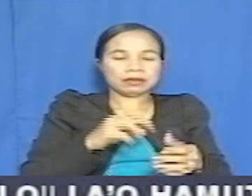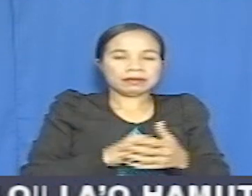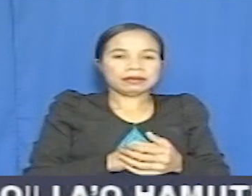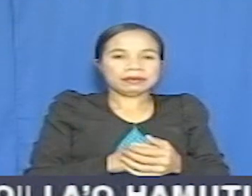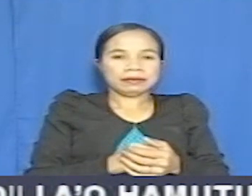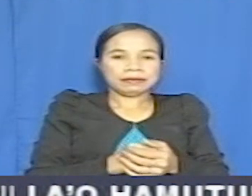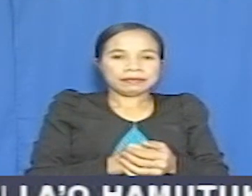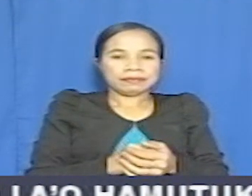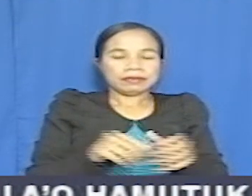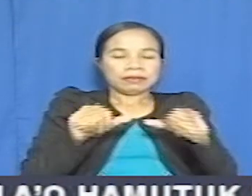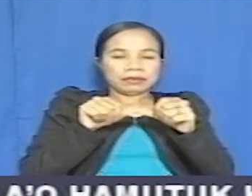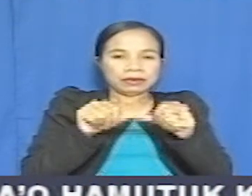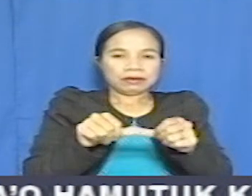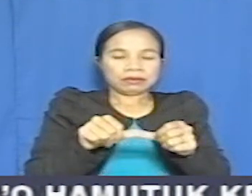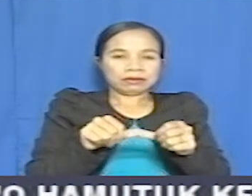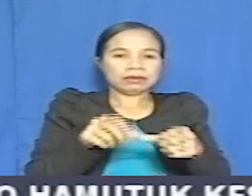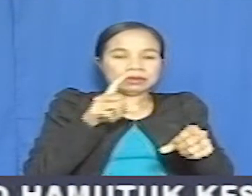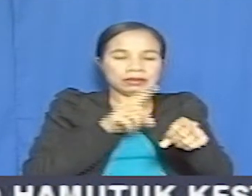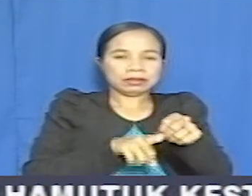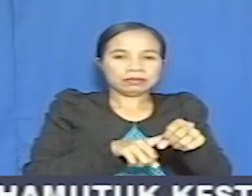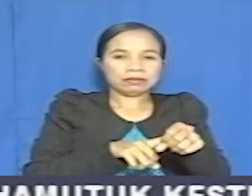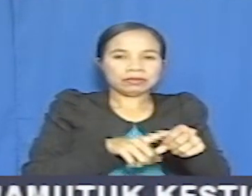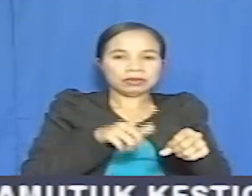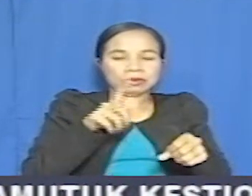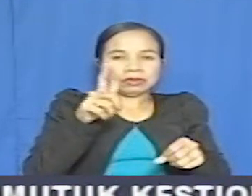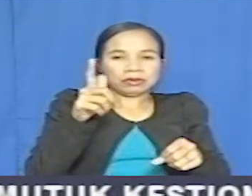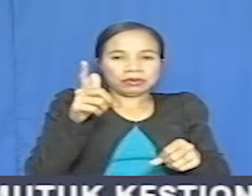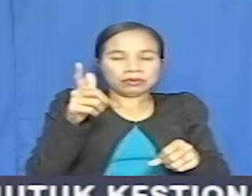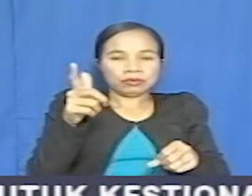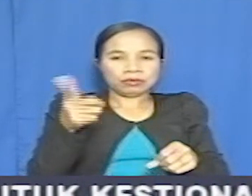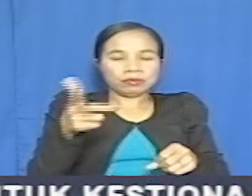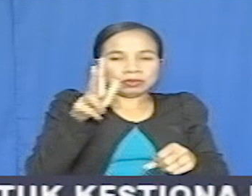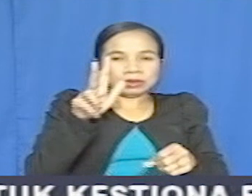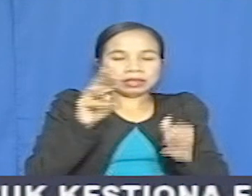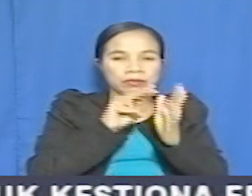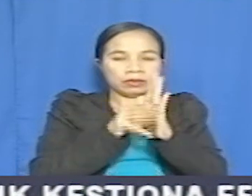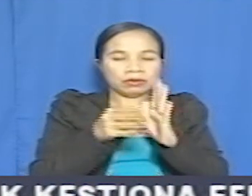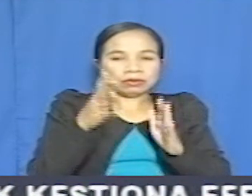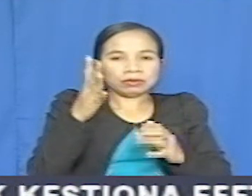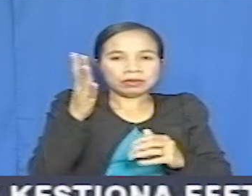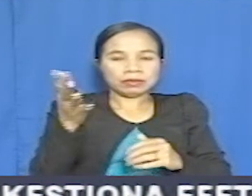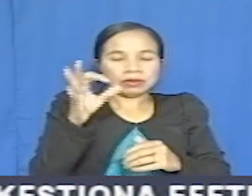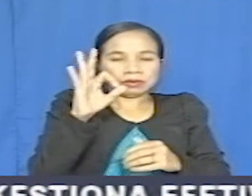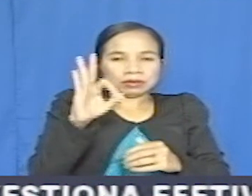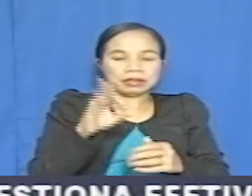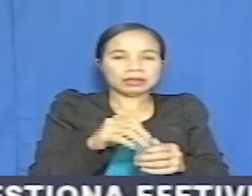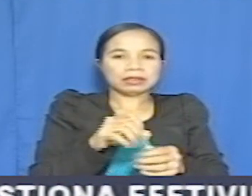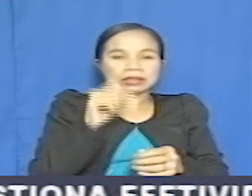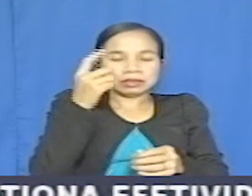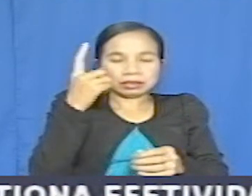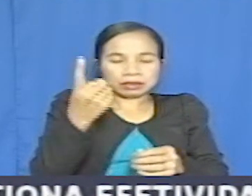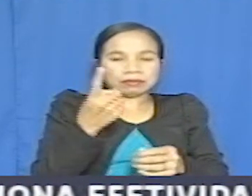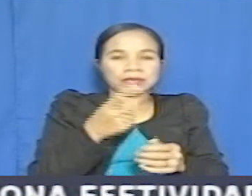Nebe se continua to horas Ronulu Resin Tolu, Minuto Lima Nulu Resin Sia, ca